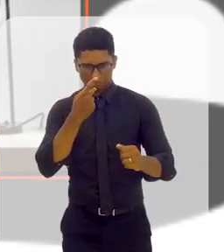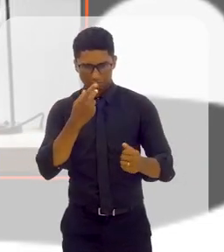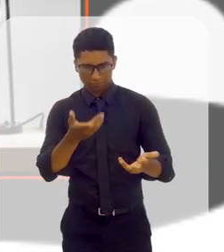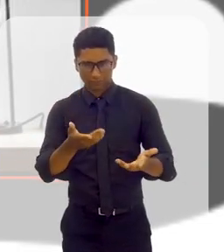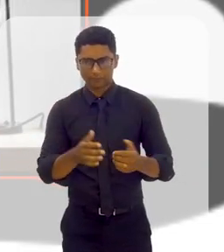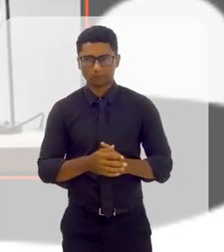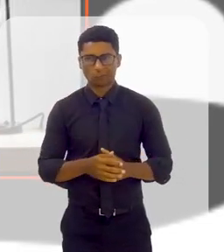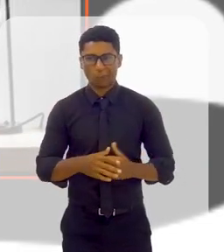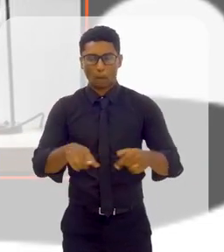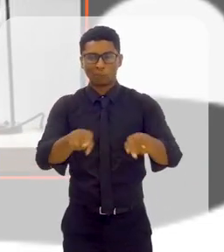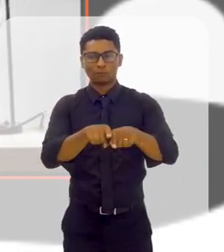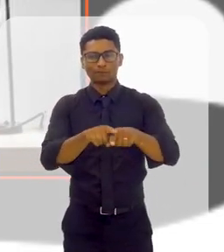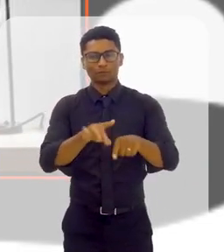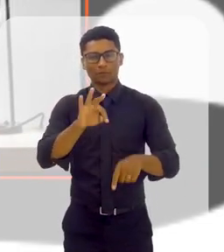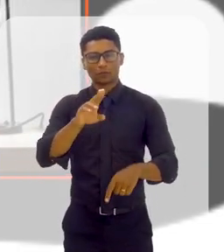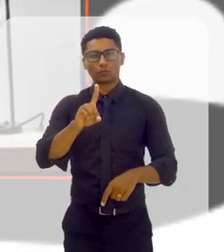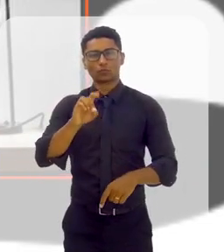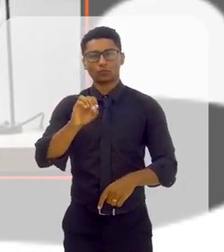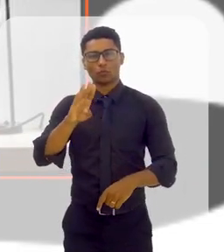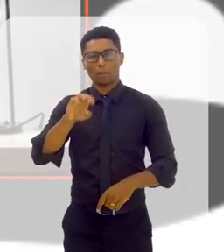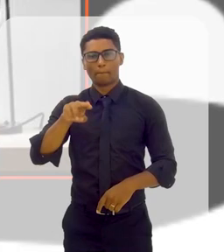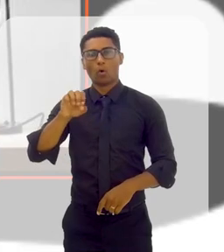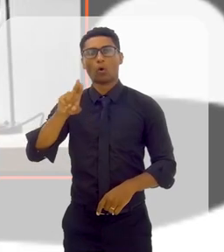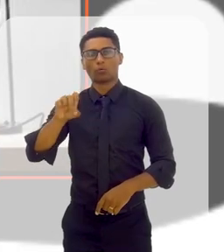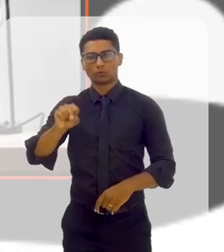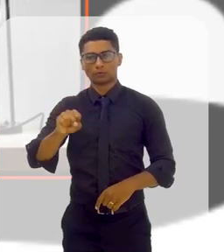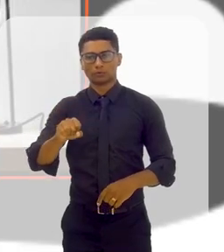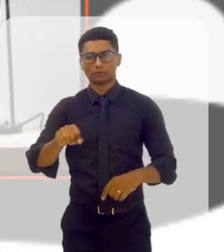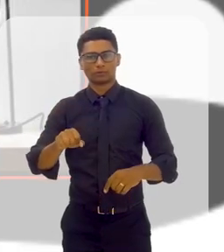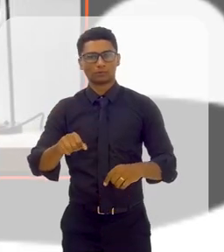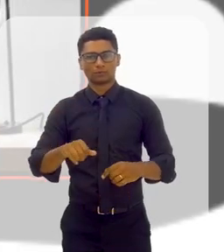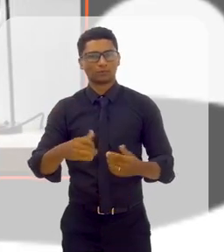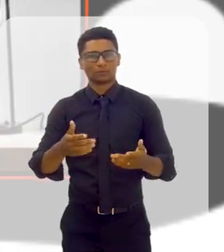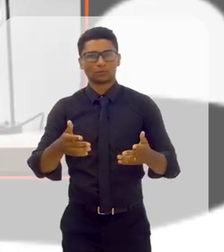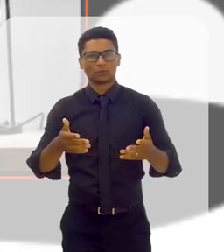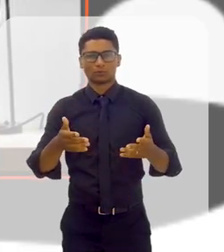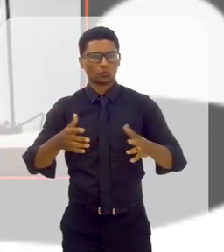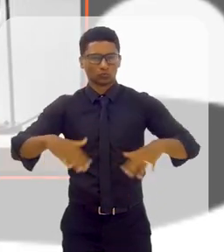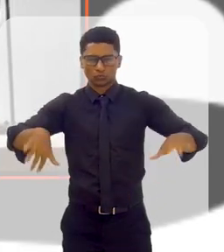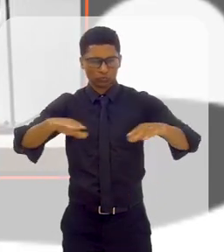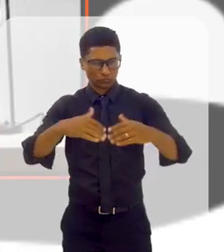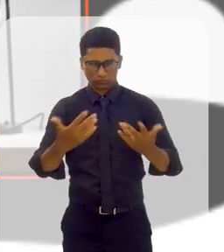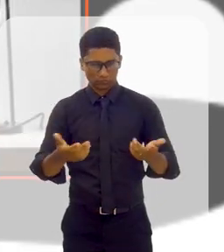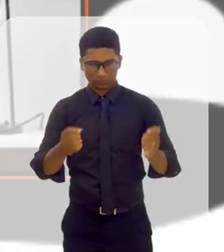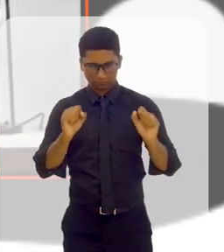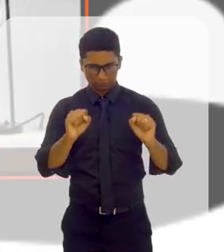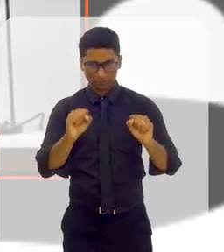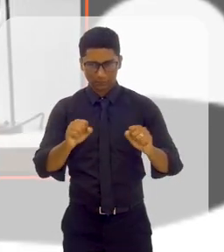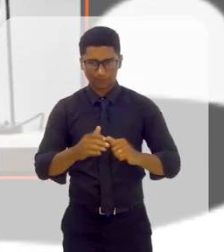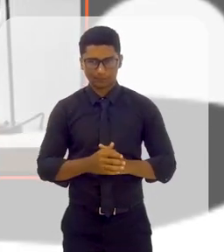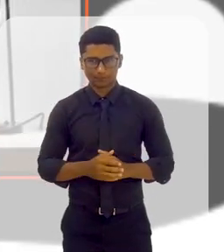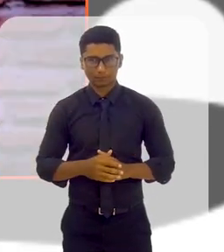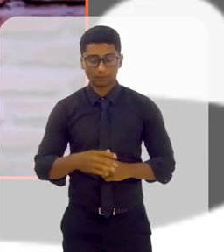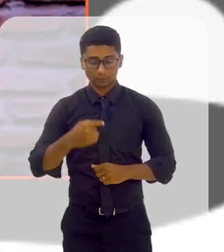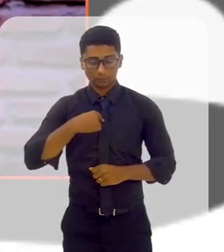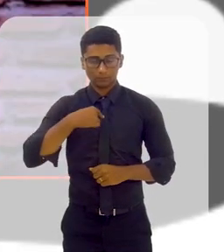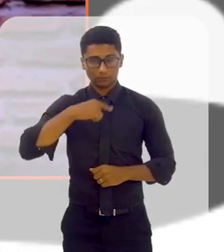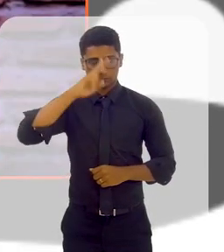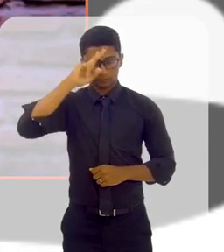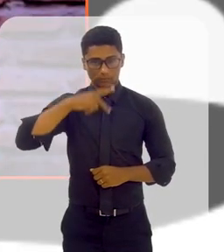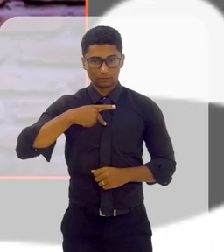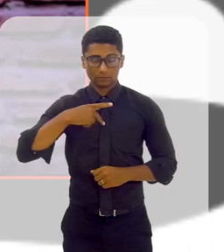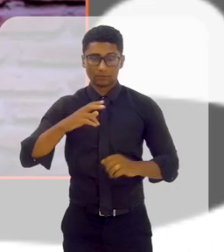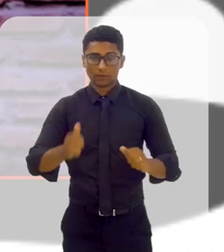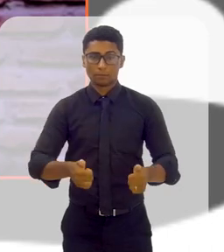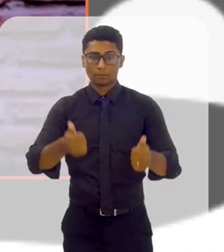e também dá tudo humanos e todas as formas de poder chegar até vocês no meu caso